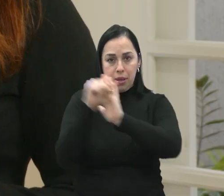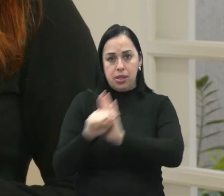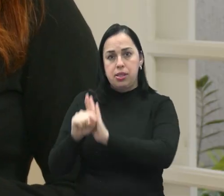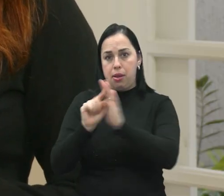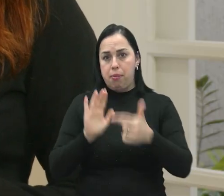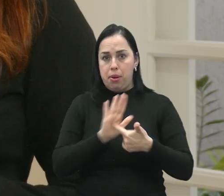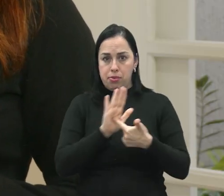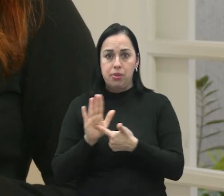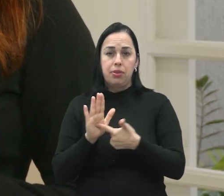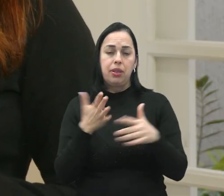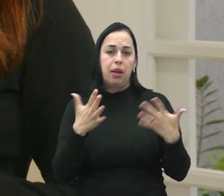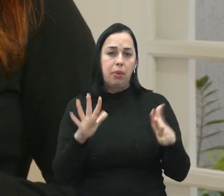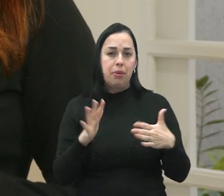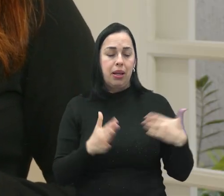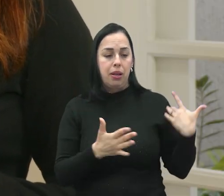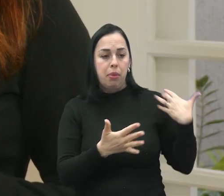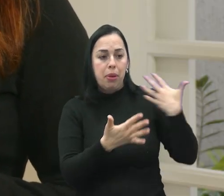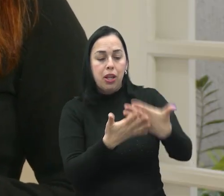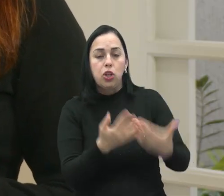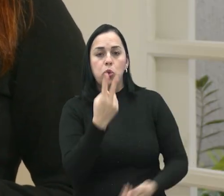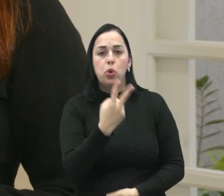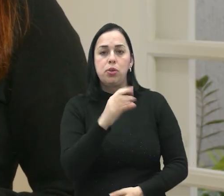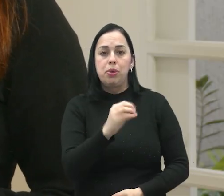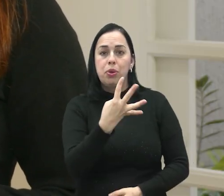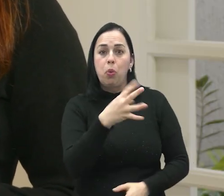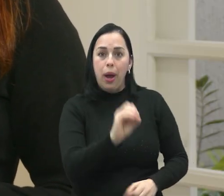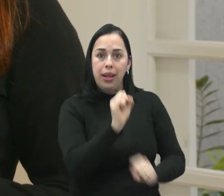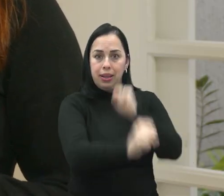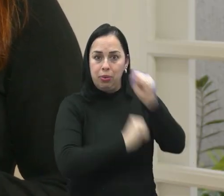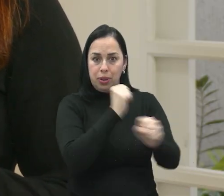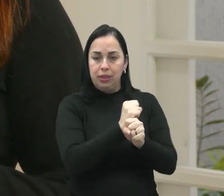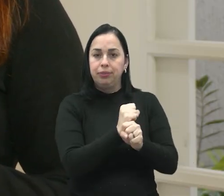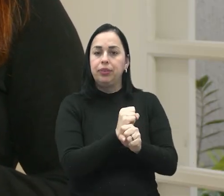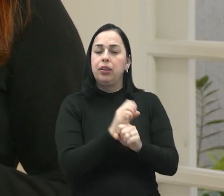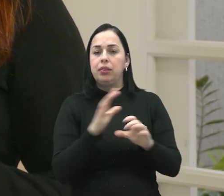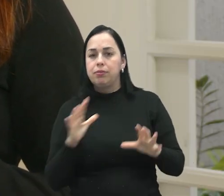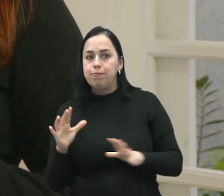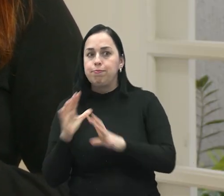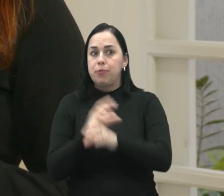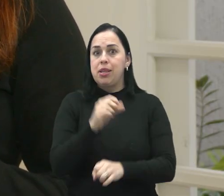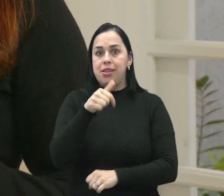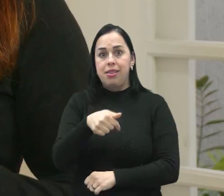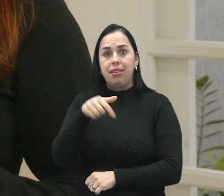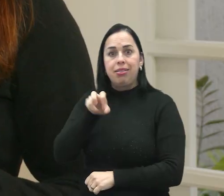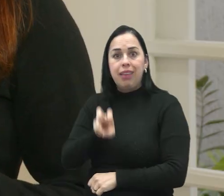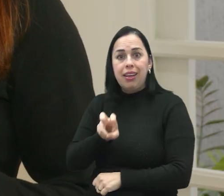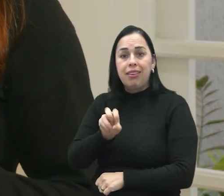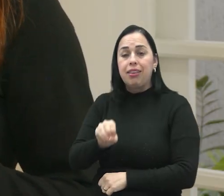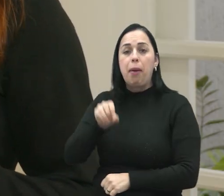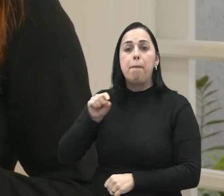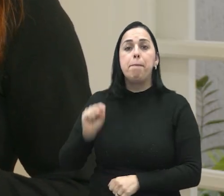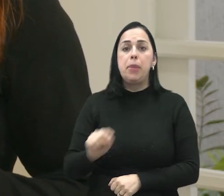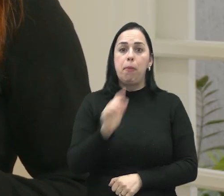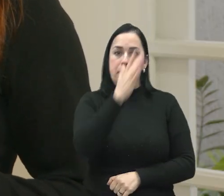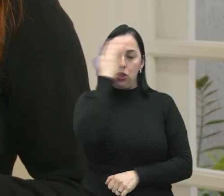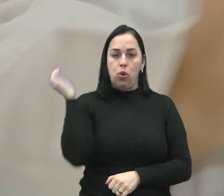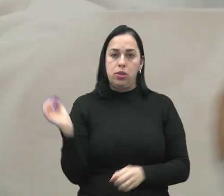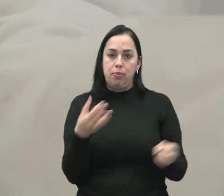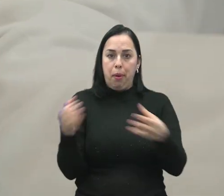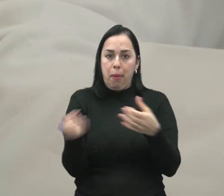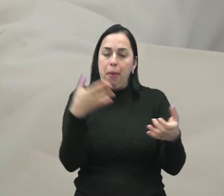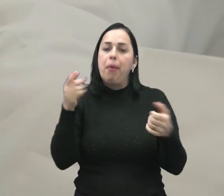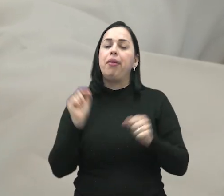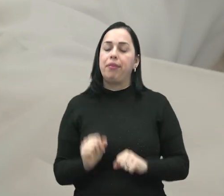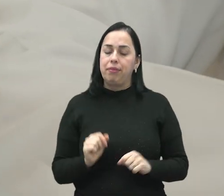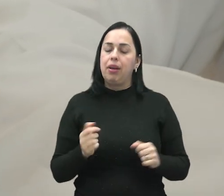pesquisas, a estimativa é que até 2040 sejam registrados mais de 70 mil casos por ano.